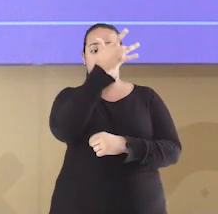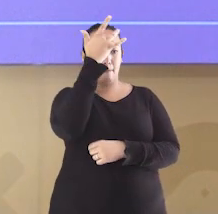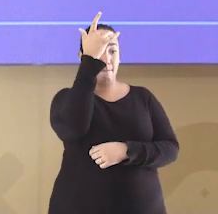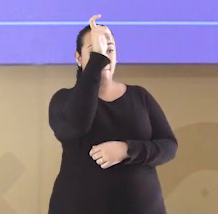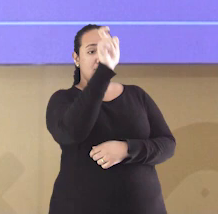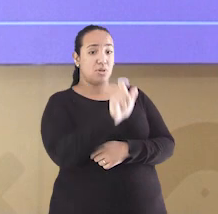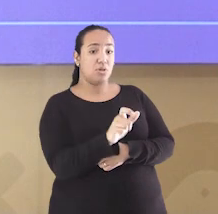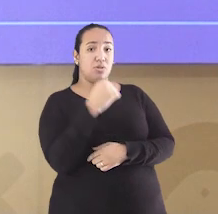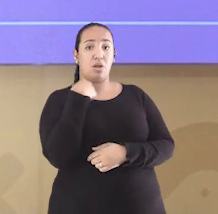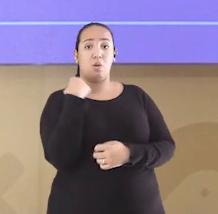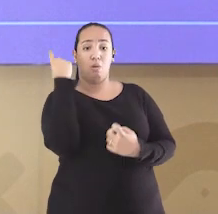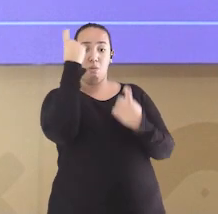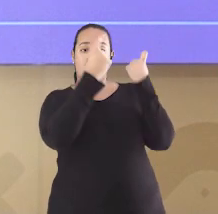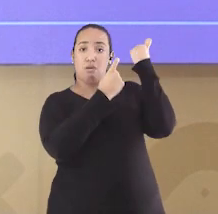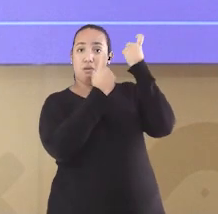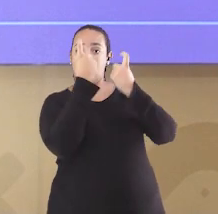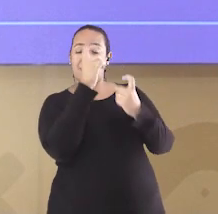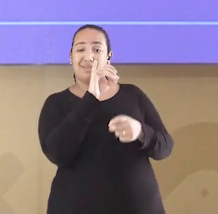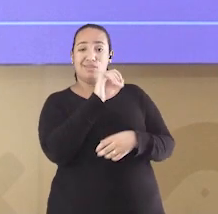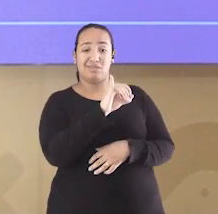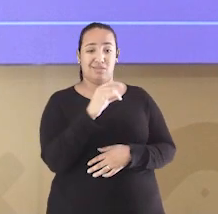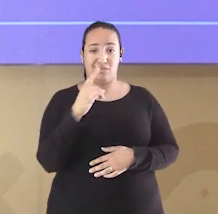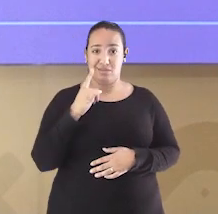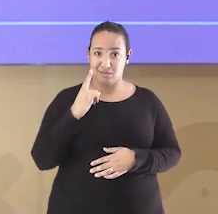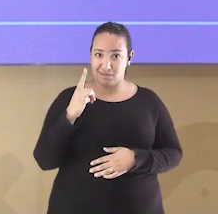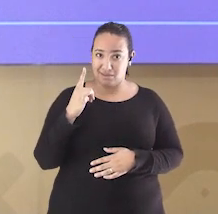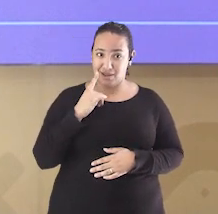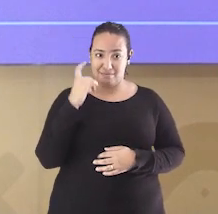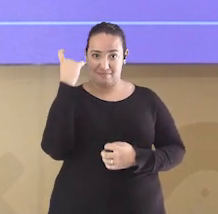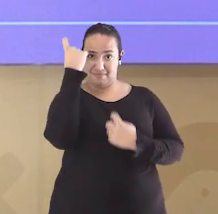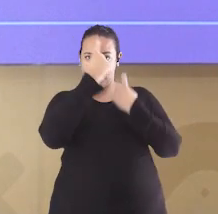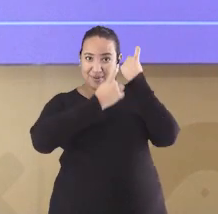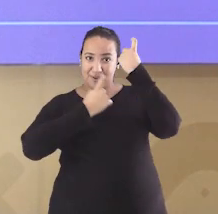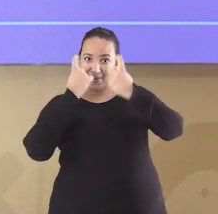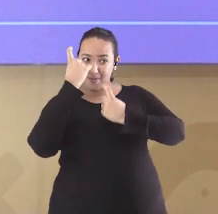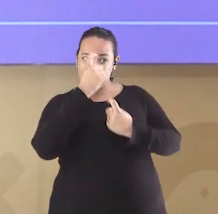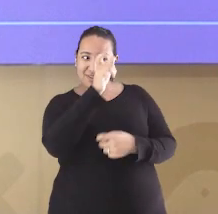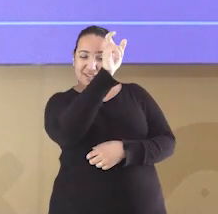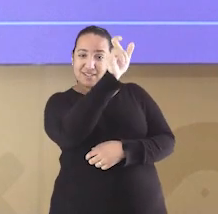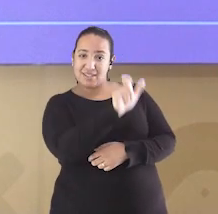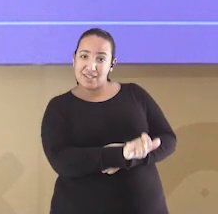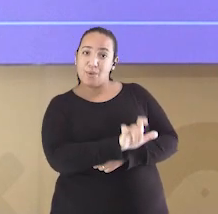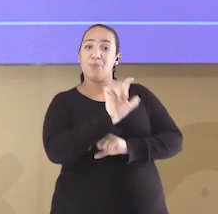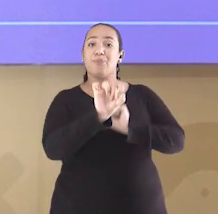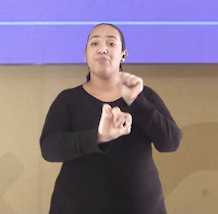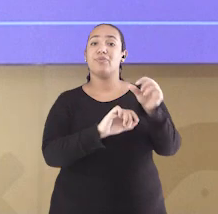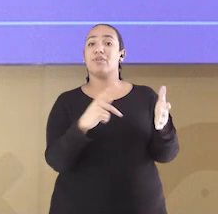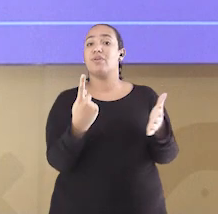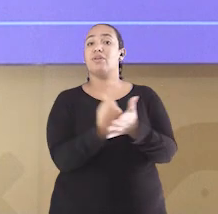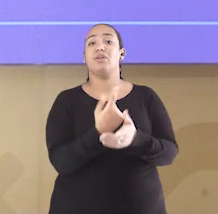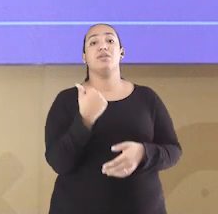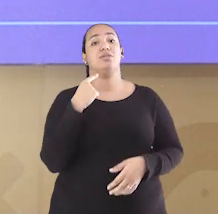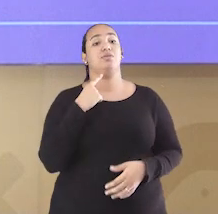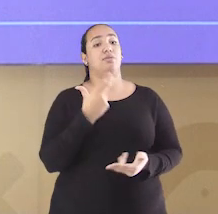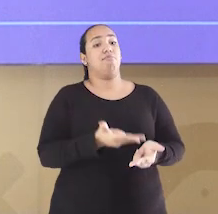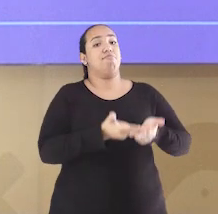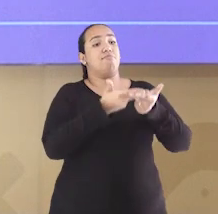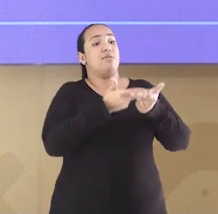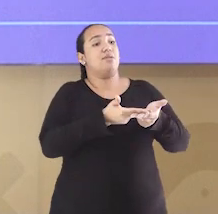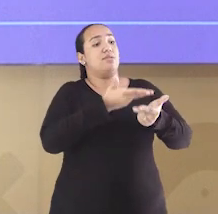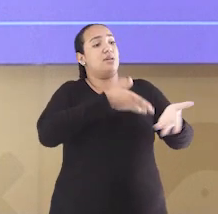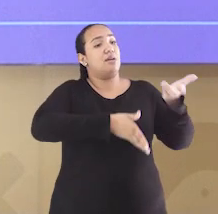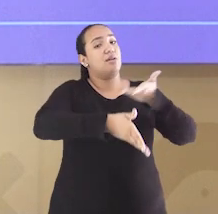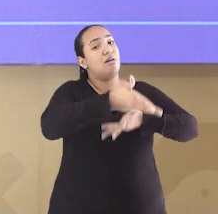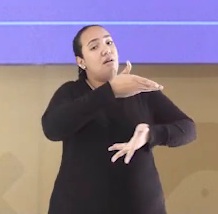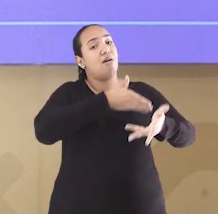o próximo. Quanto mais alteridade existe, mais tolerância e mais abertura haverá para